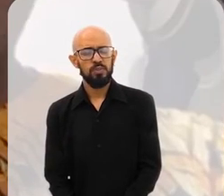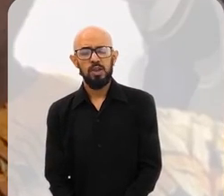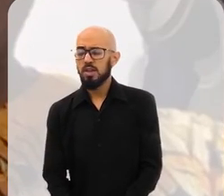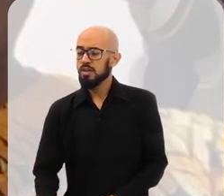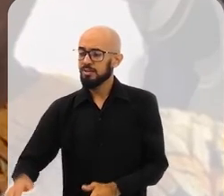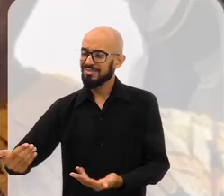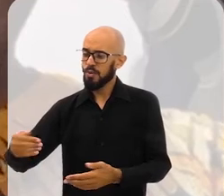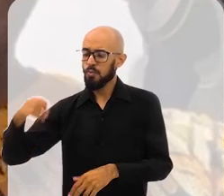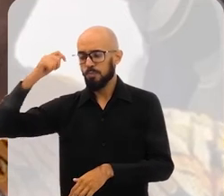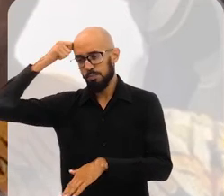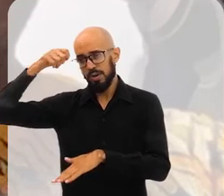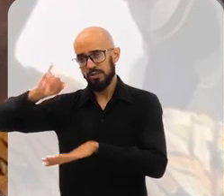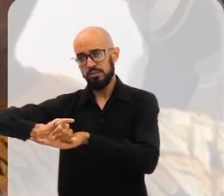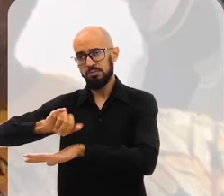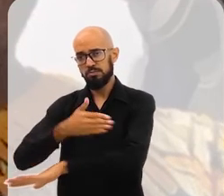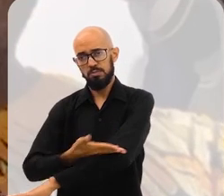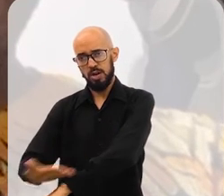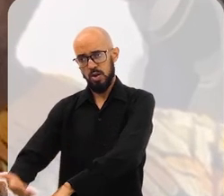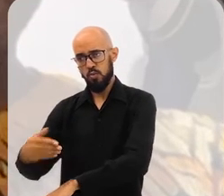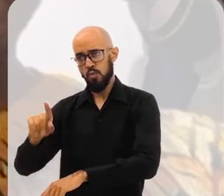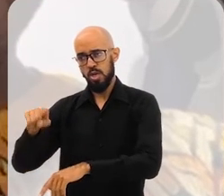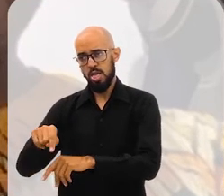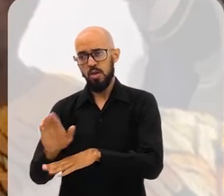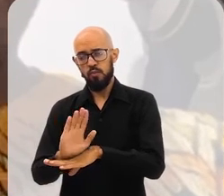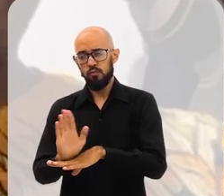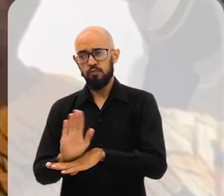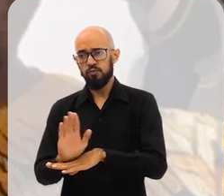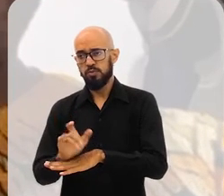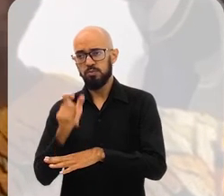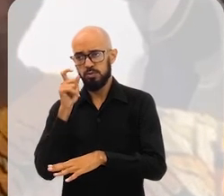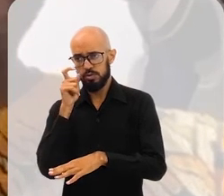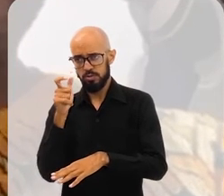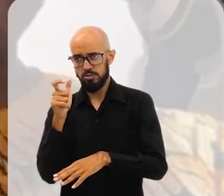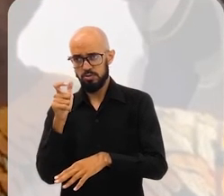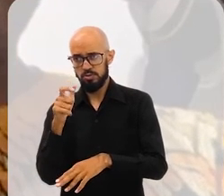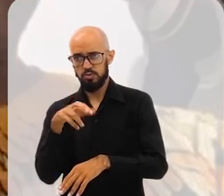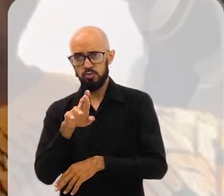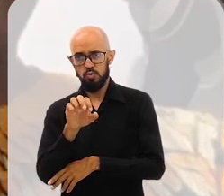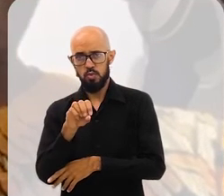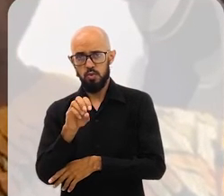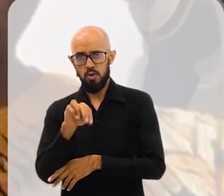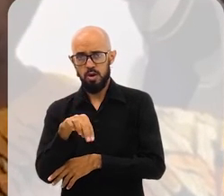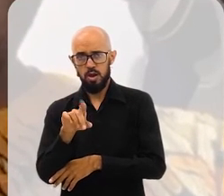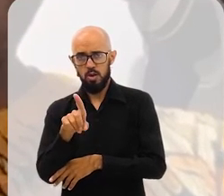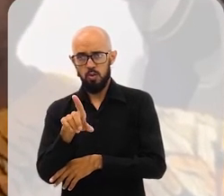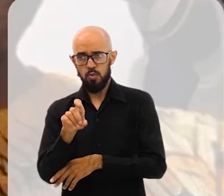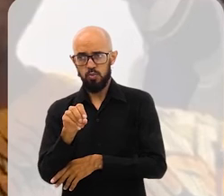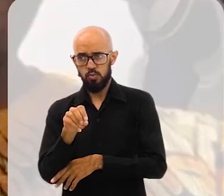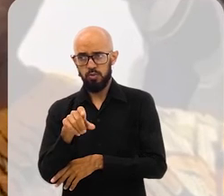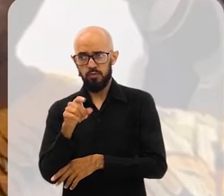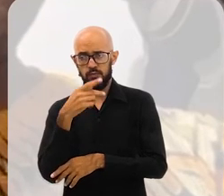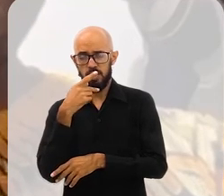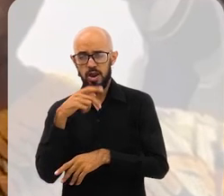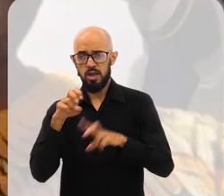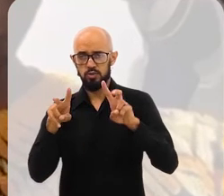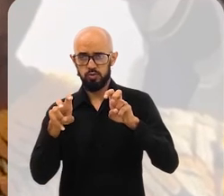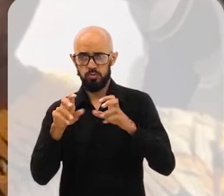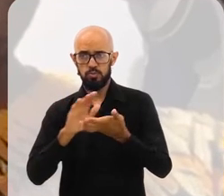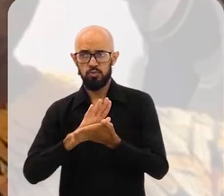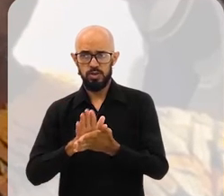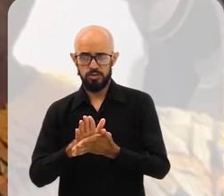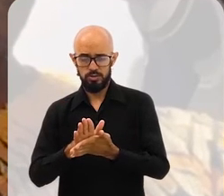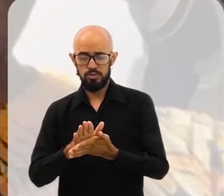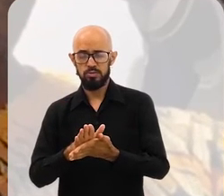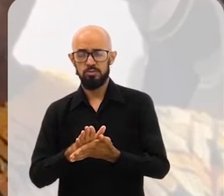é o Preto no Branco é um longo da muito interessante do Ronaldo German que fala exatamente